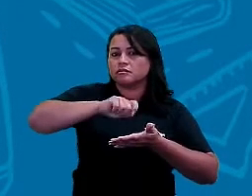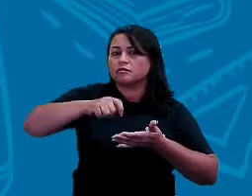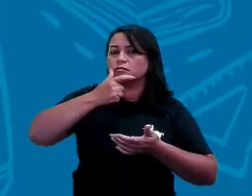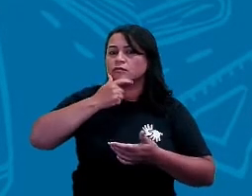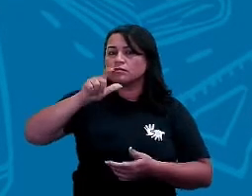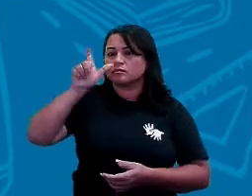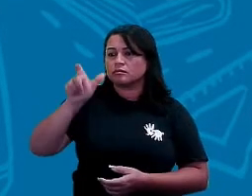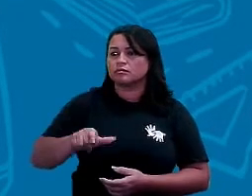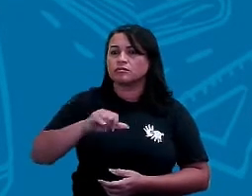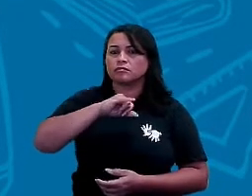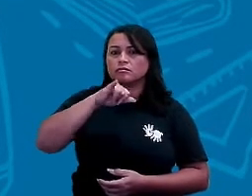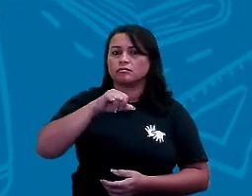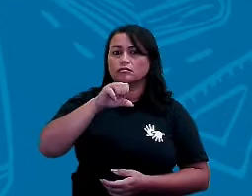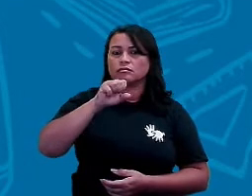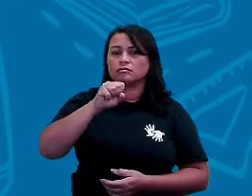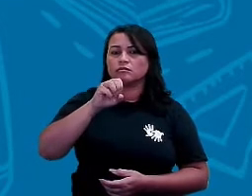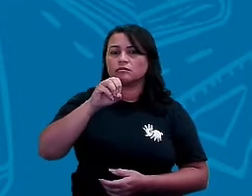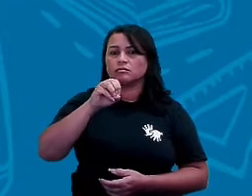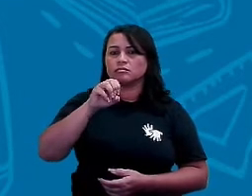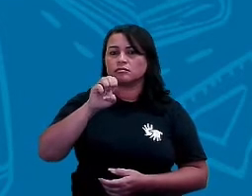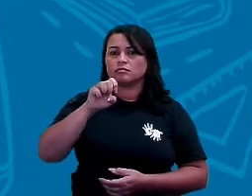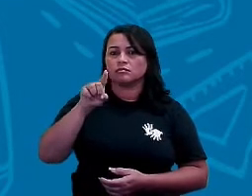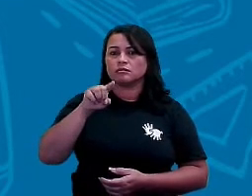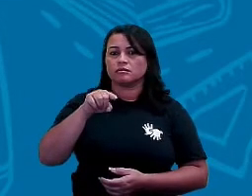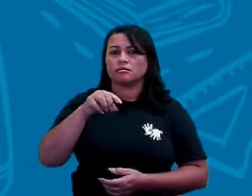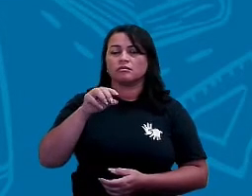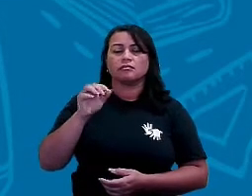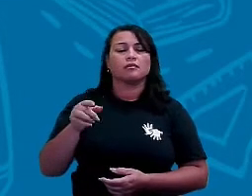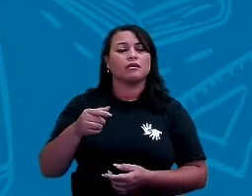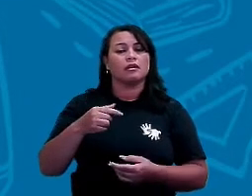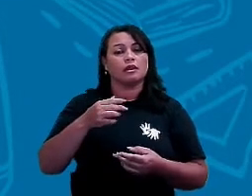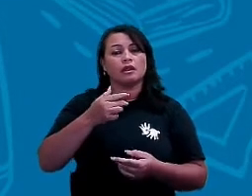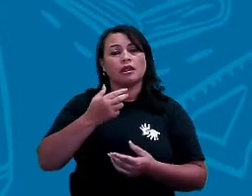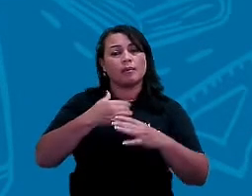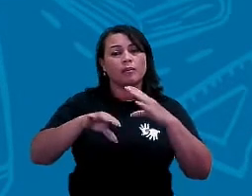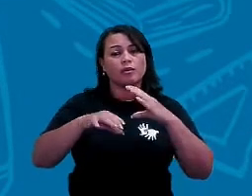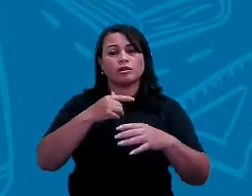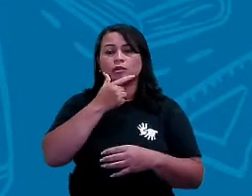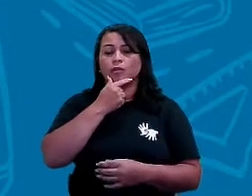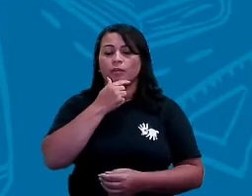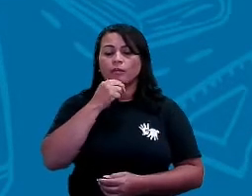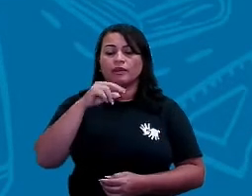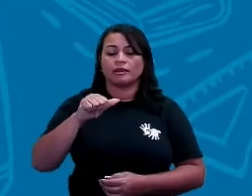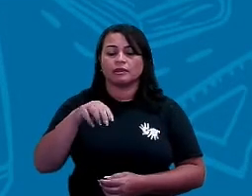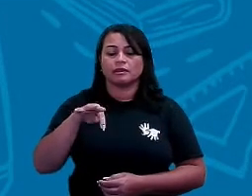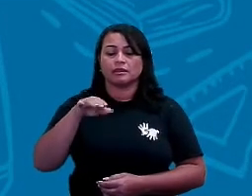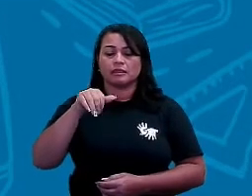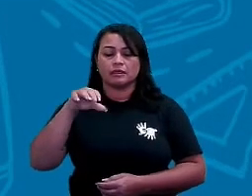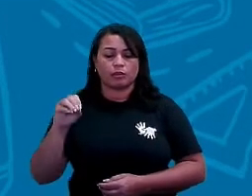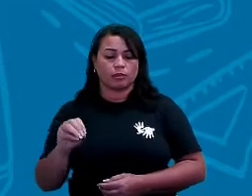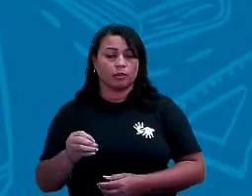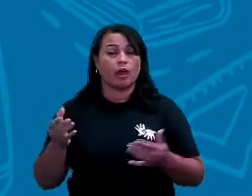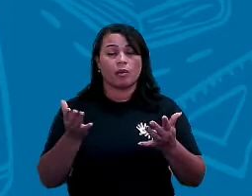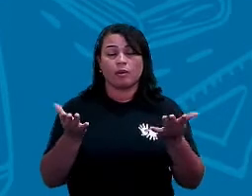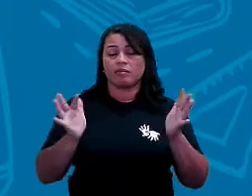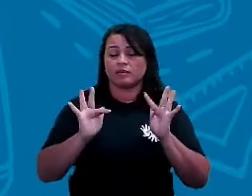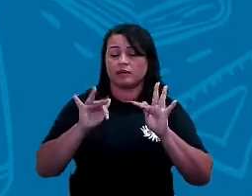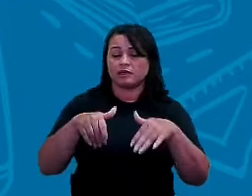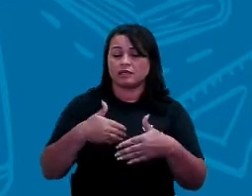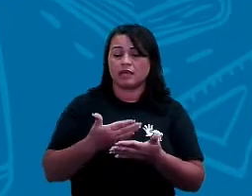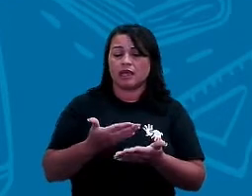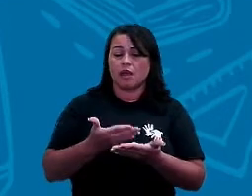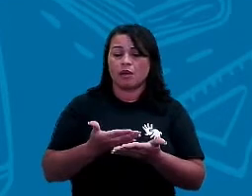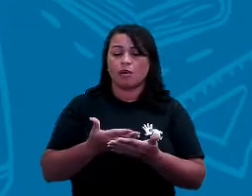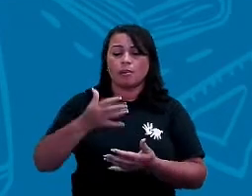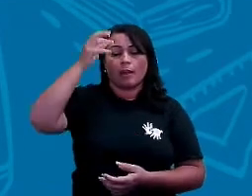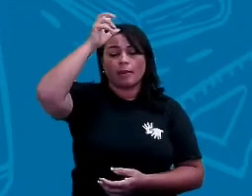e a melodia é do Antão Amadeu de Sena, tá certo? Então, só para a gente finalizar a nossa aula, a